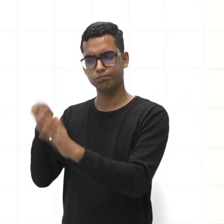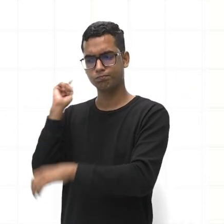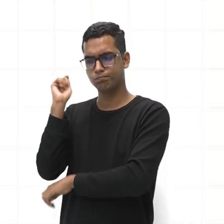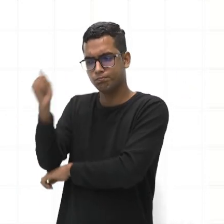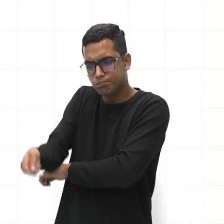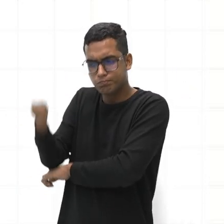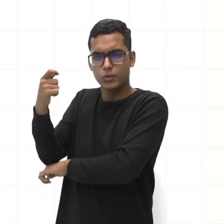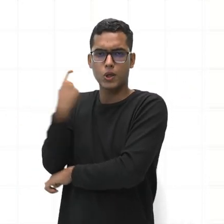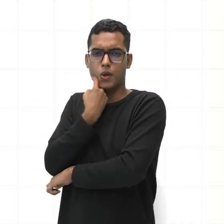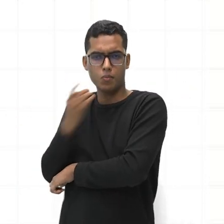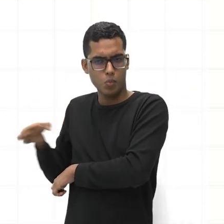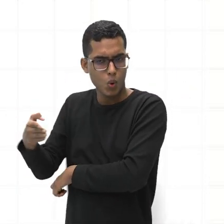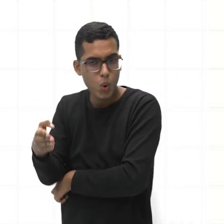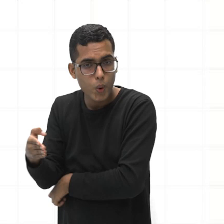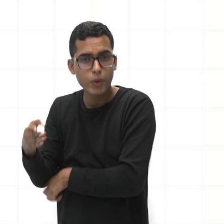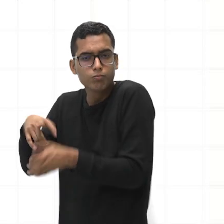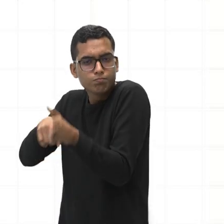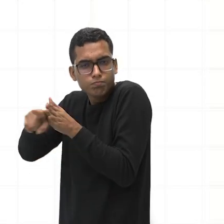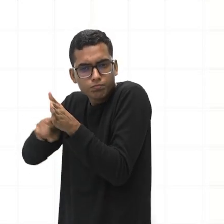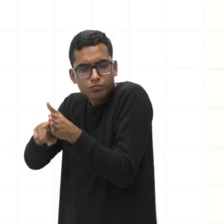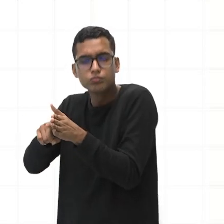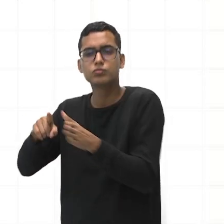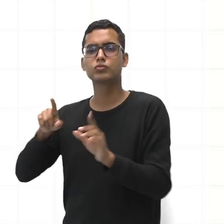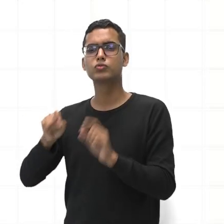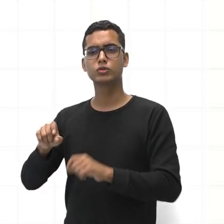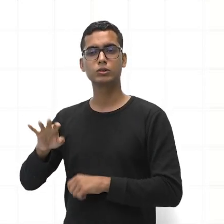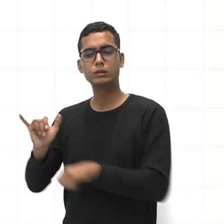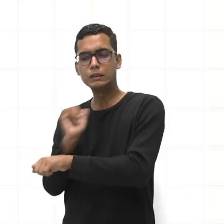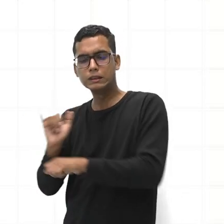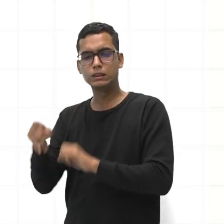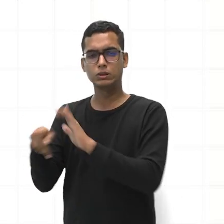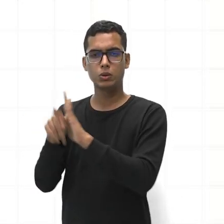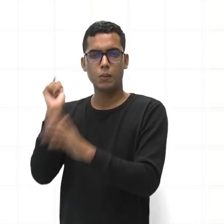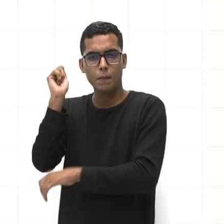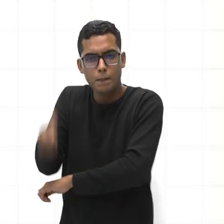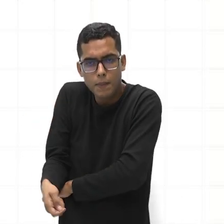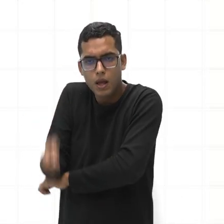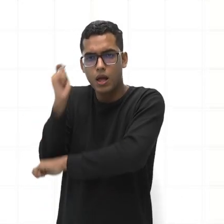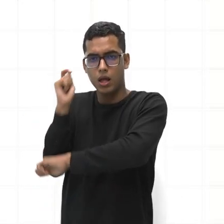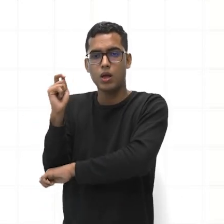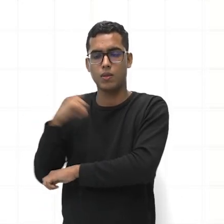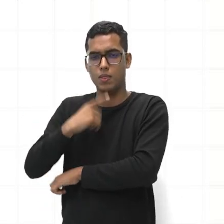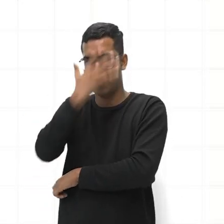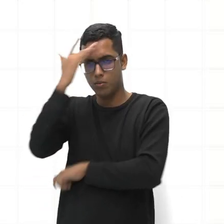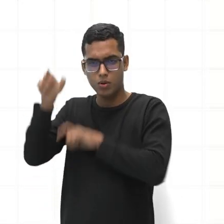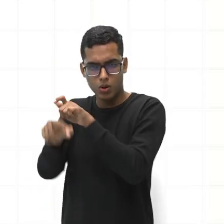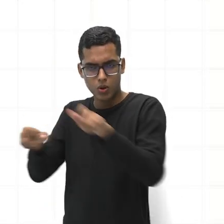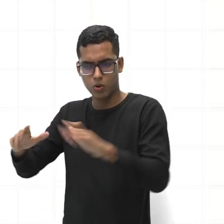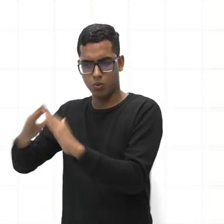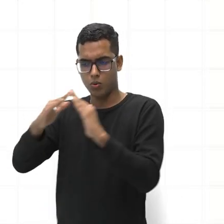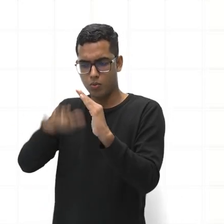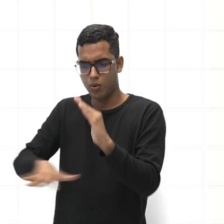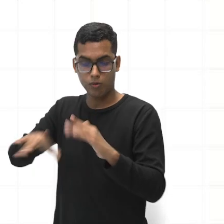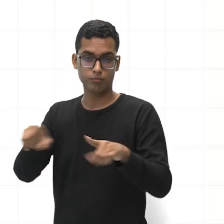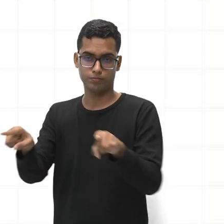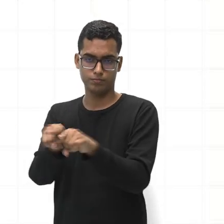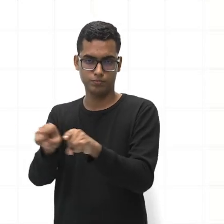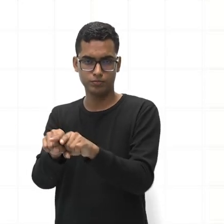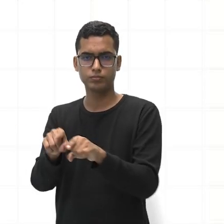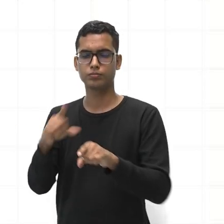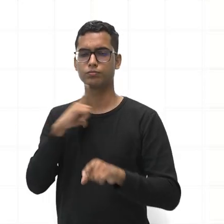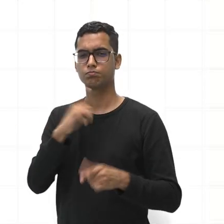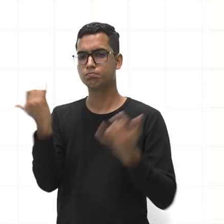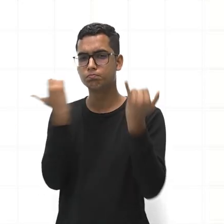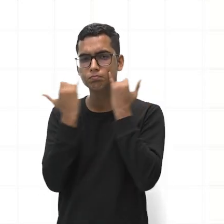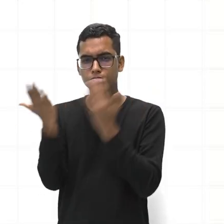comunidade pesqueira, foi realizada uma pesquisa sobre as técnicas de pescas praticadas pelos pescadores locais e obteve-se o